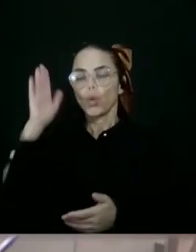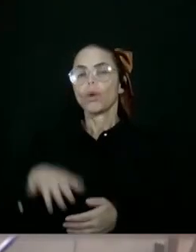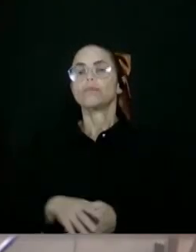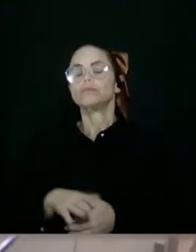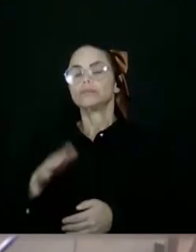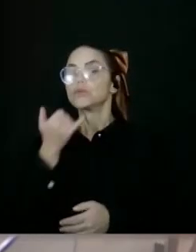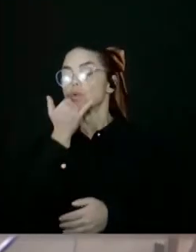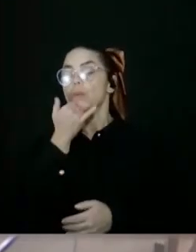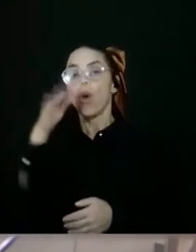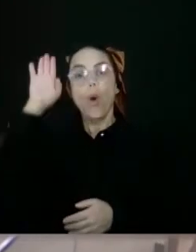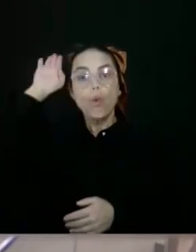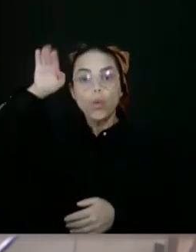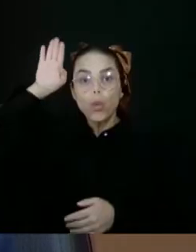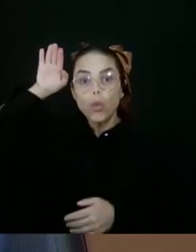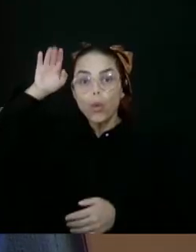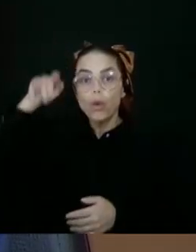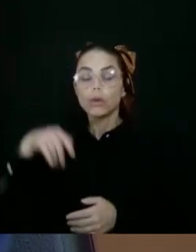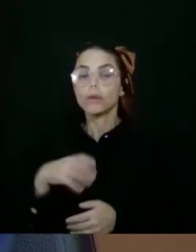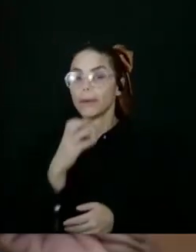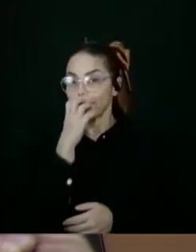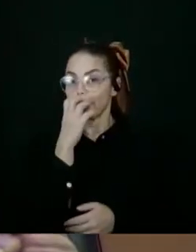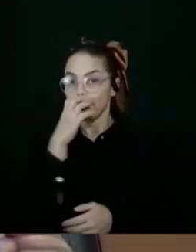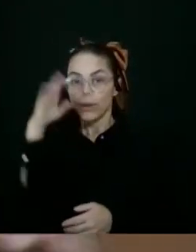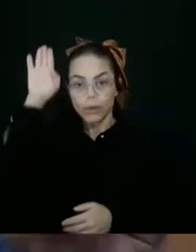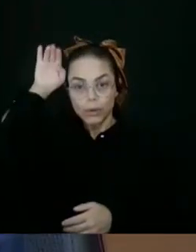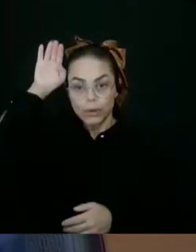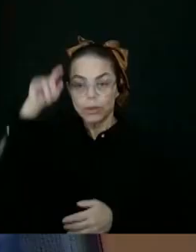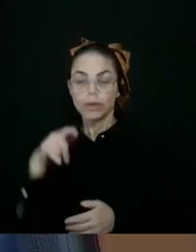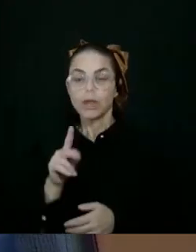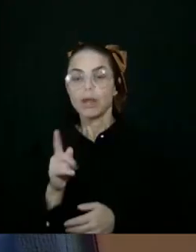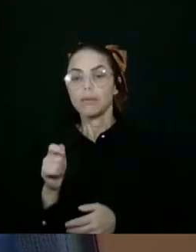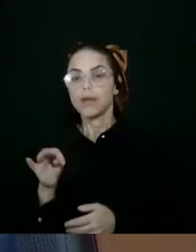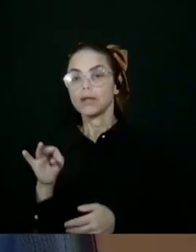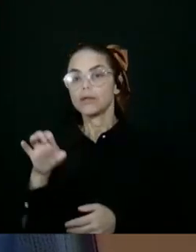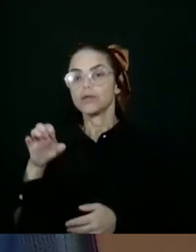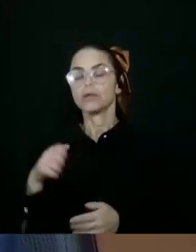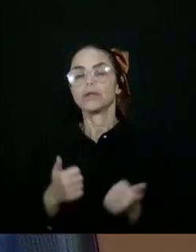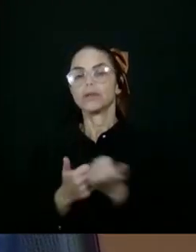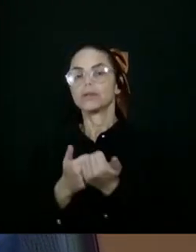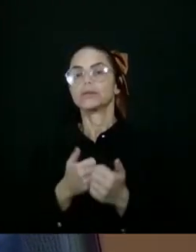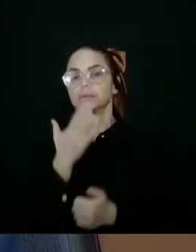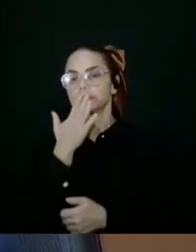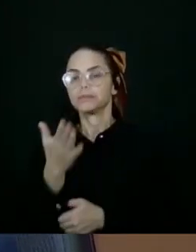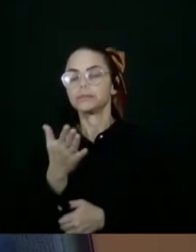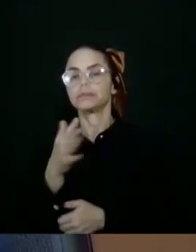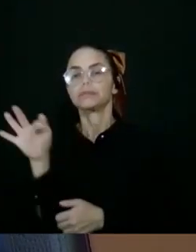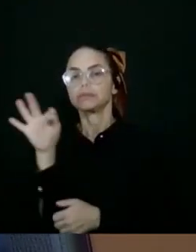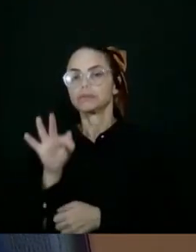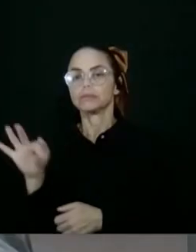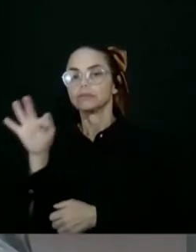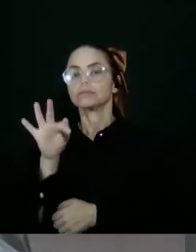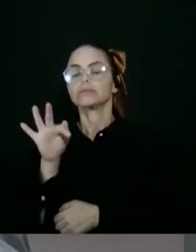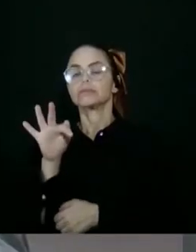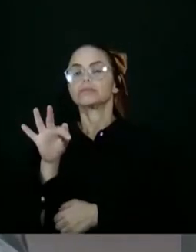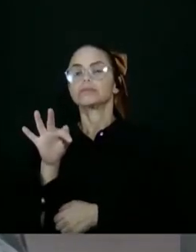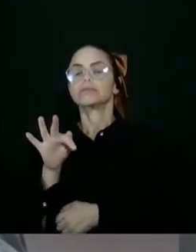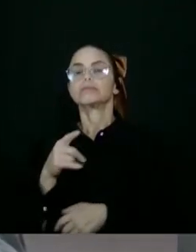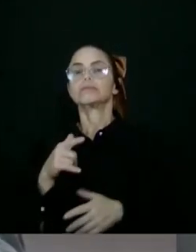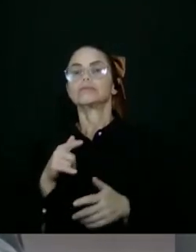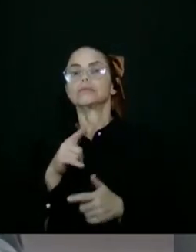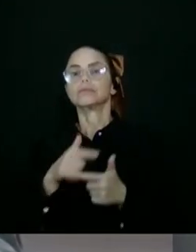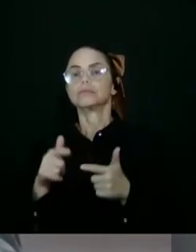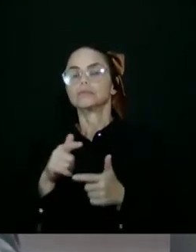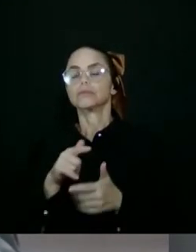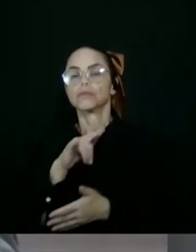moção de autoria do vereador Herbert Ganem em apoio ao pedido de federalização do caso Orelha ao Procurador-Geral